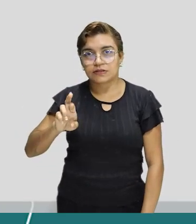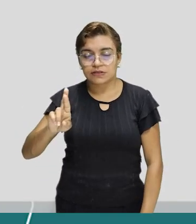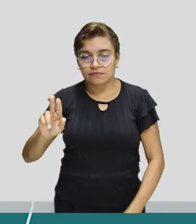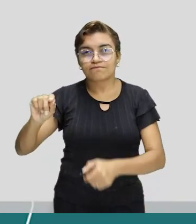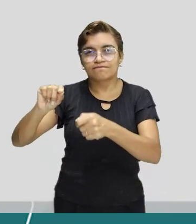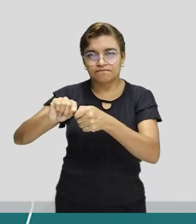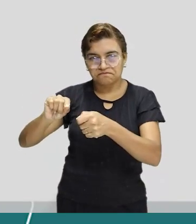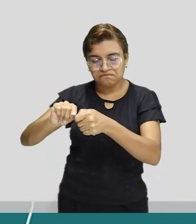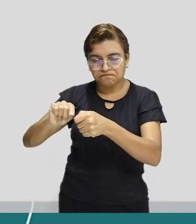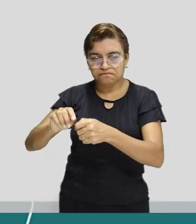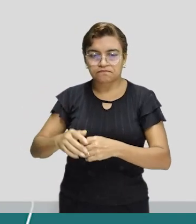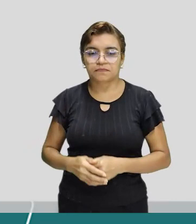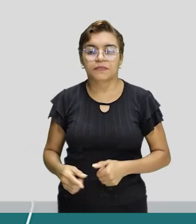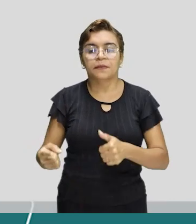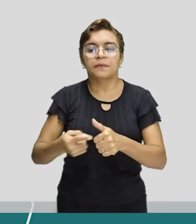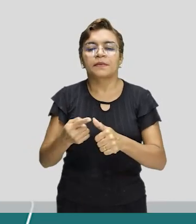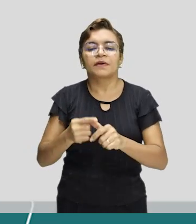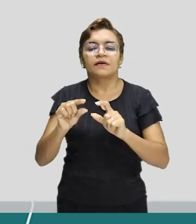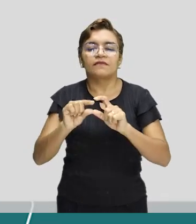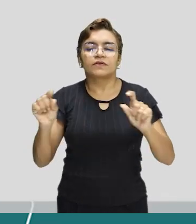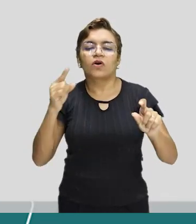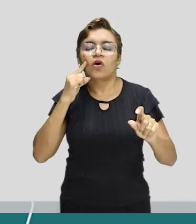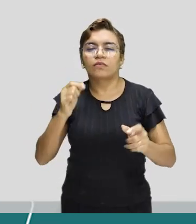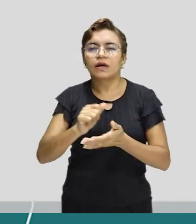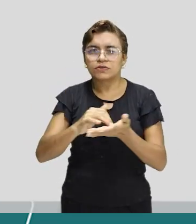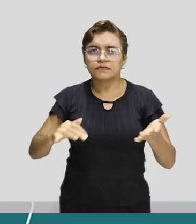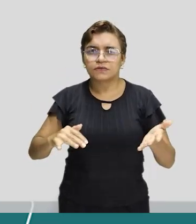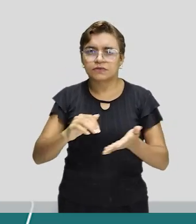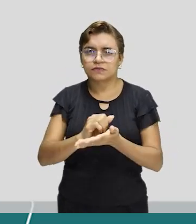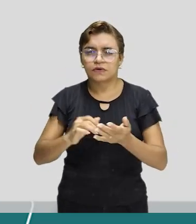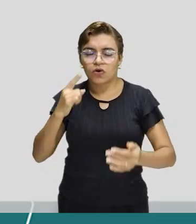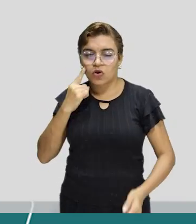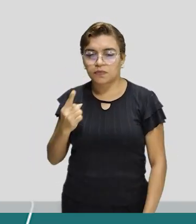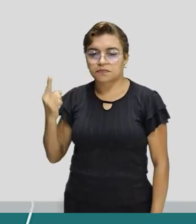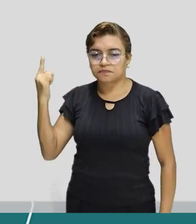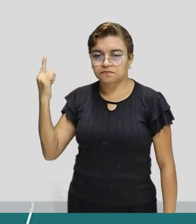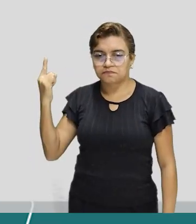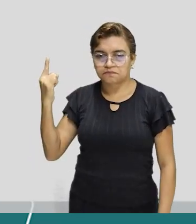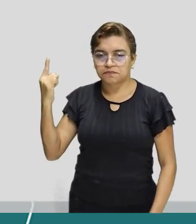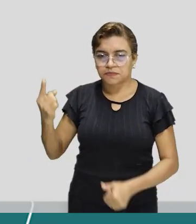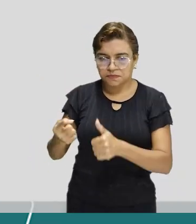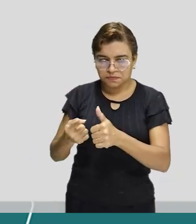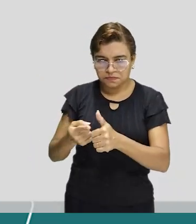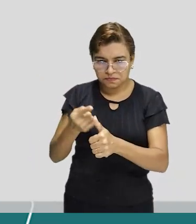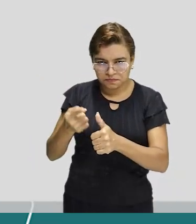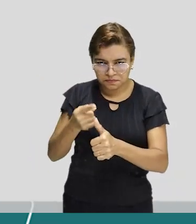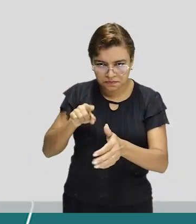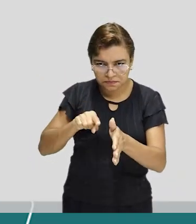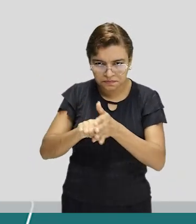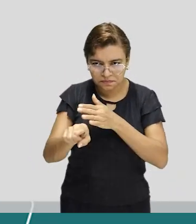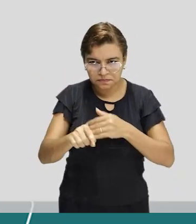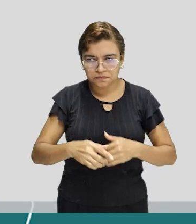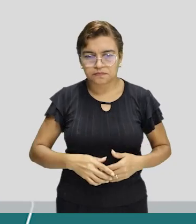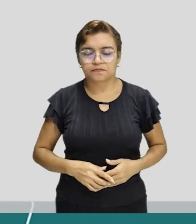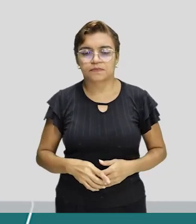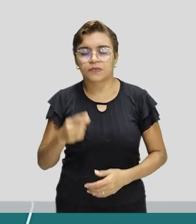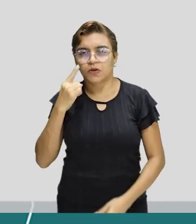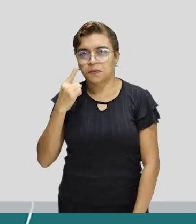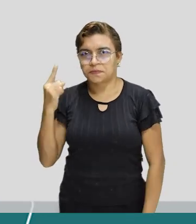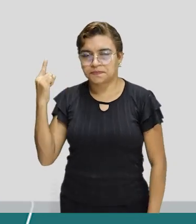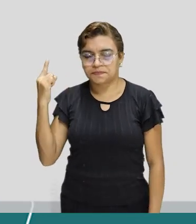primeira frase, a primeira questão. Na sentença, human beings do not survive